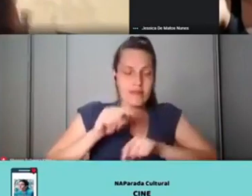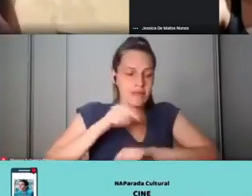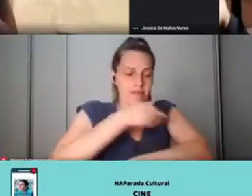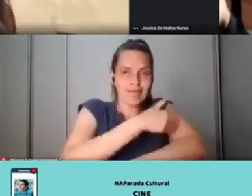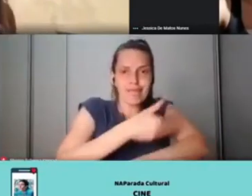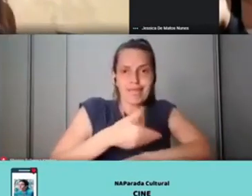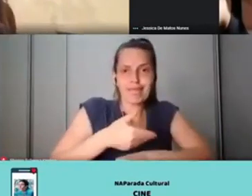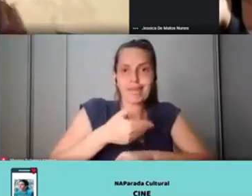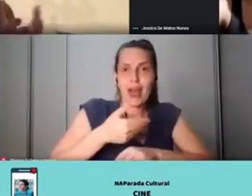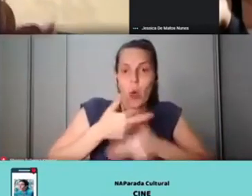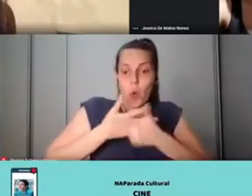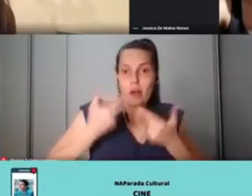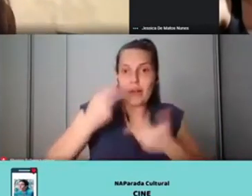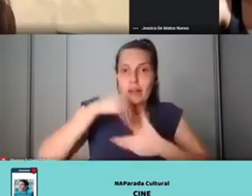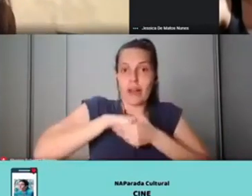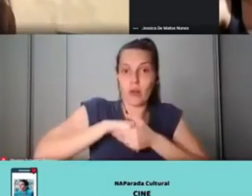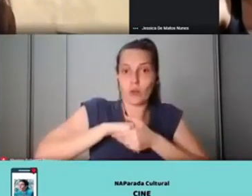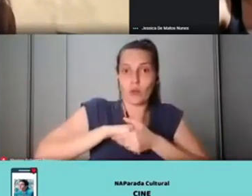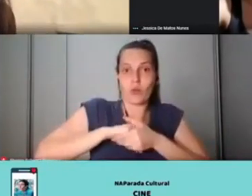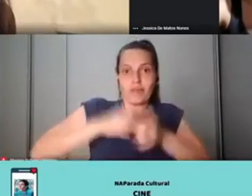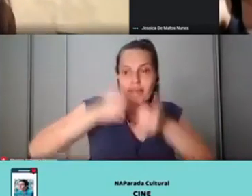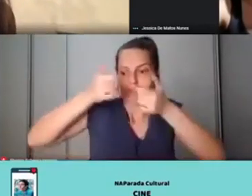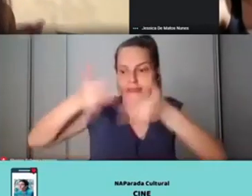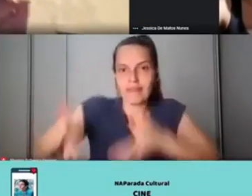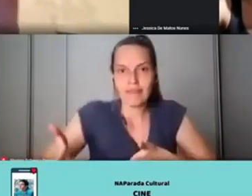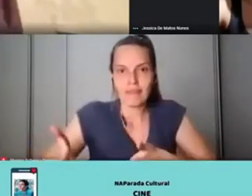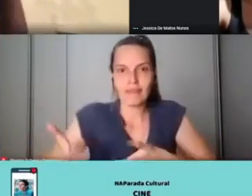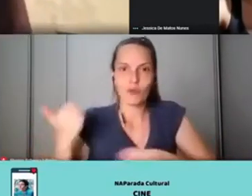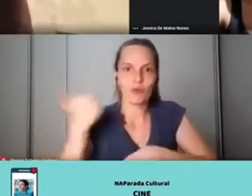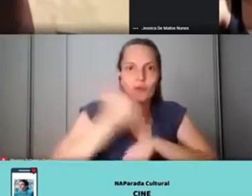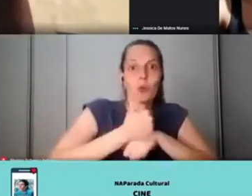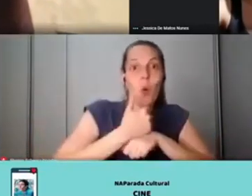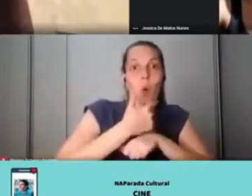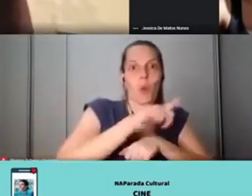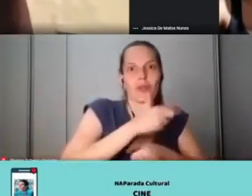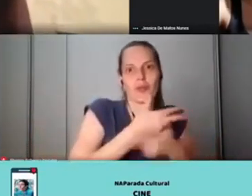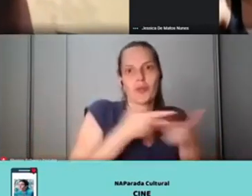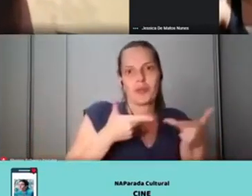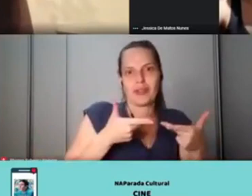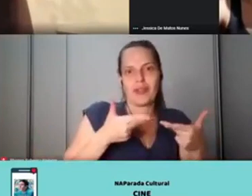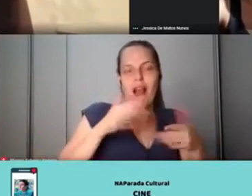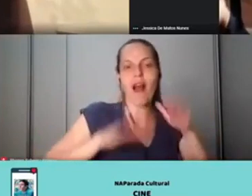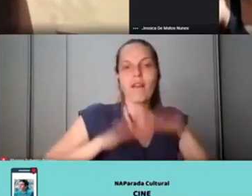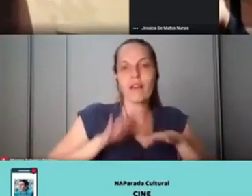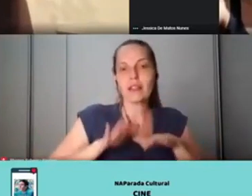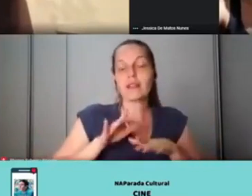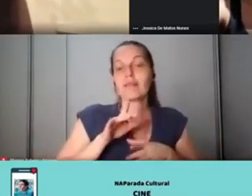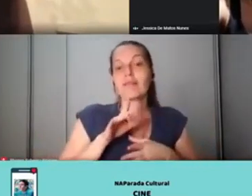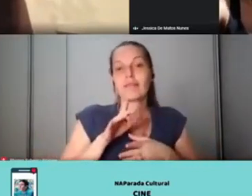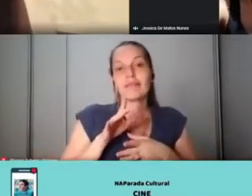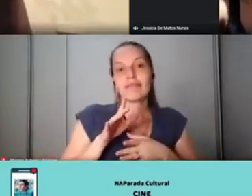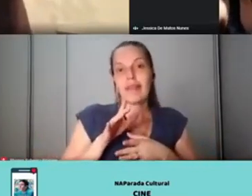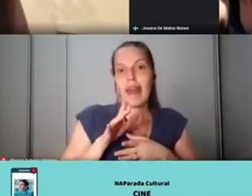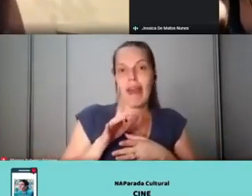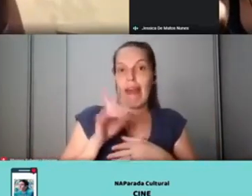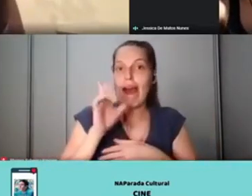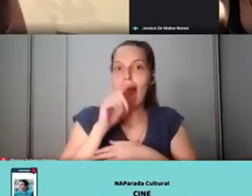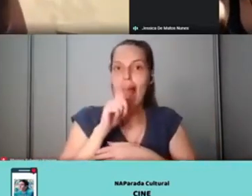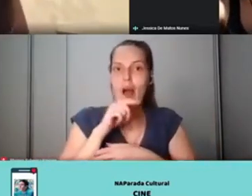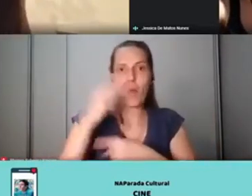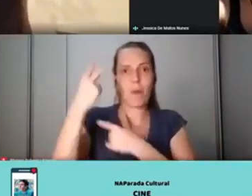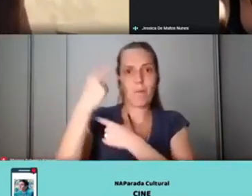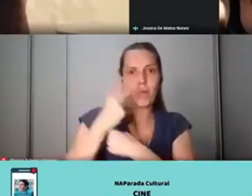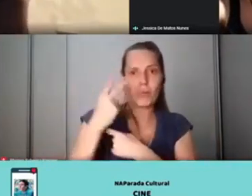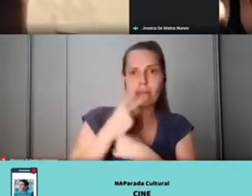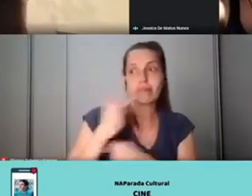outros. E sim, talvez ele não seja mais a prova d'água, mas talvez tenham vantagens nisso também, né? É, se eu não me Então, engano, quando